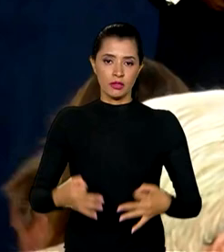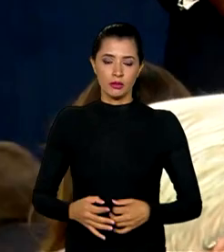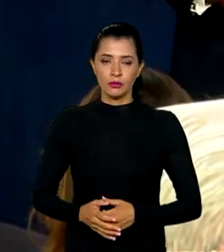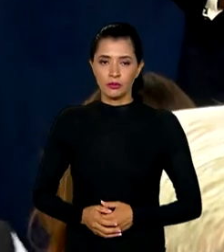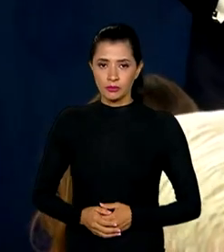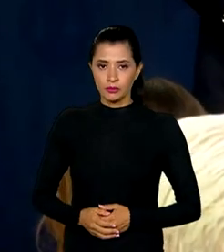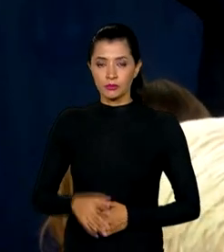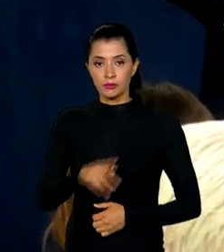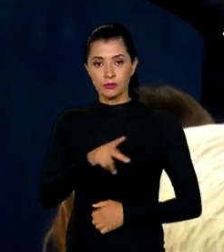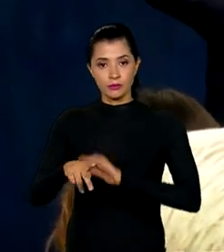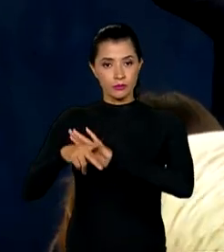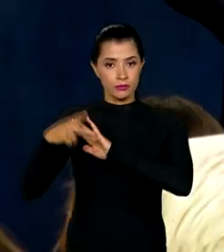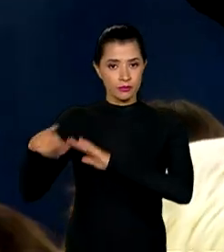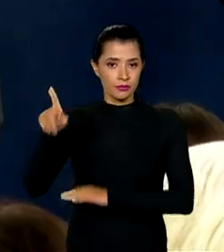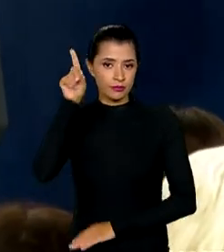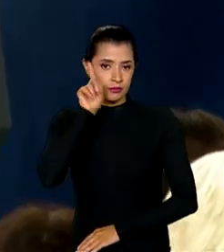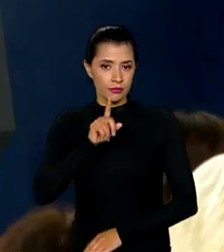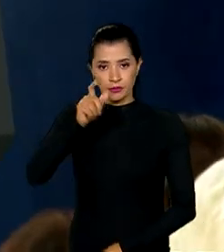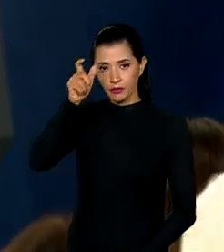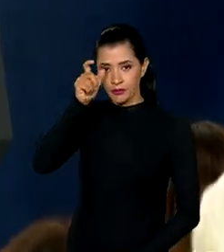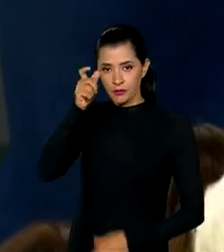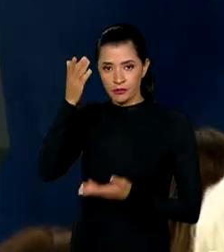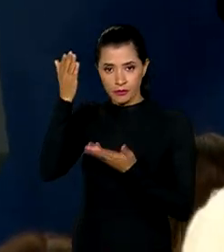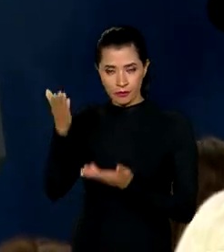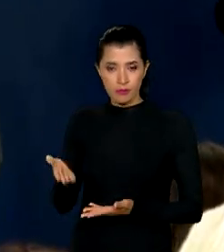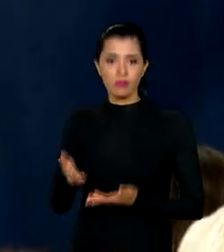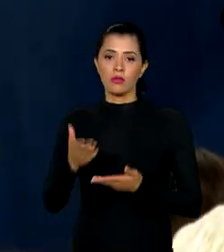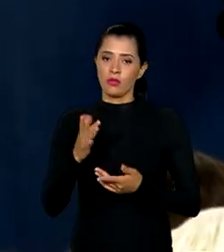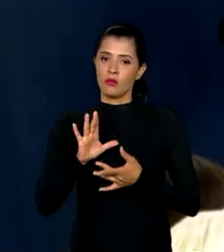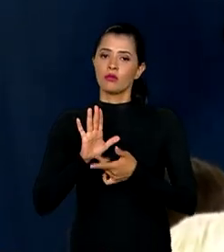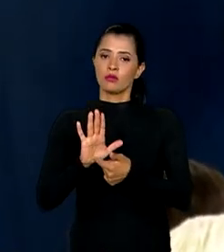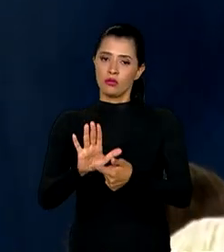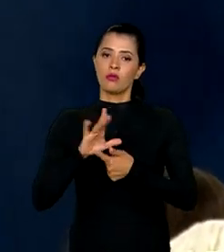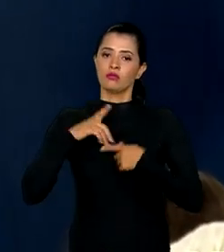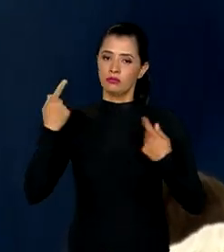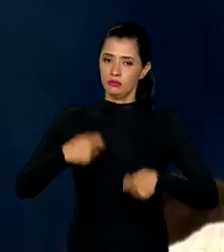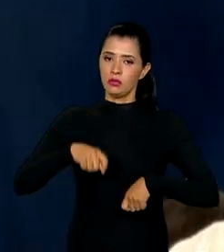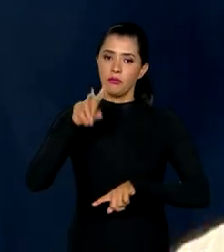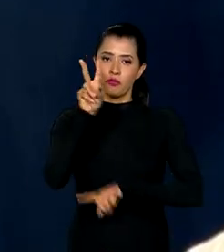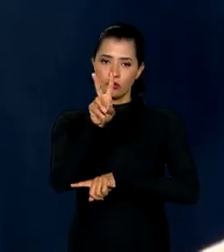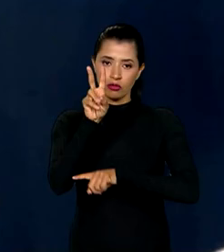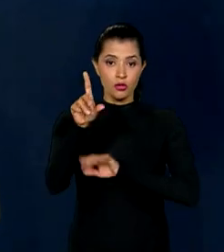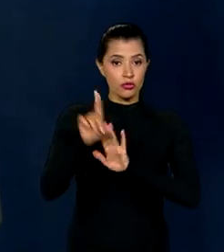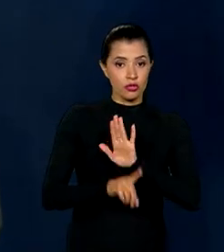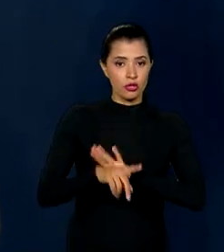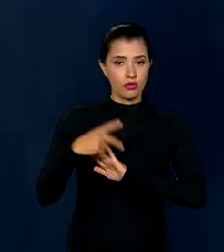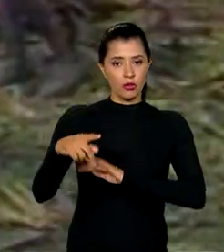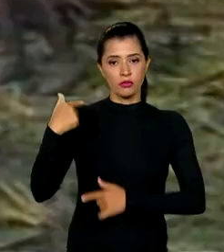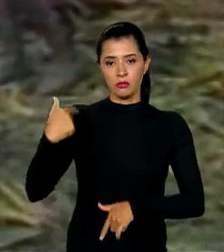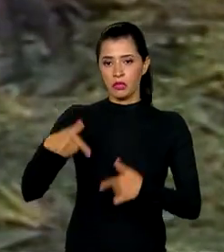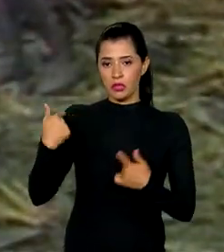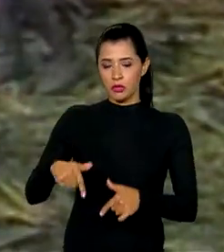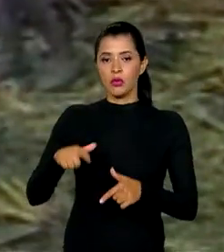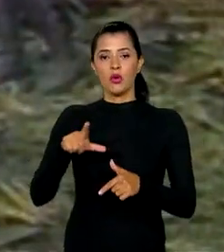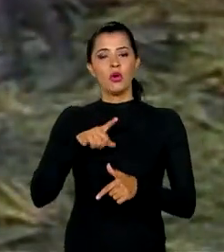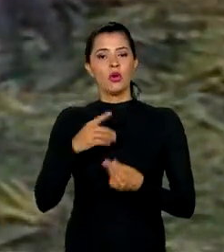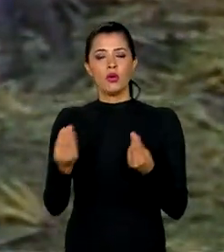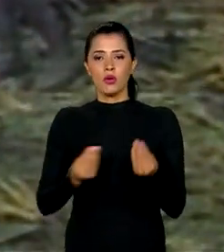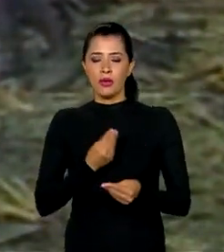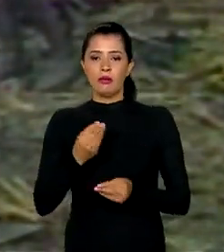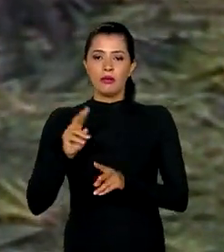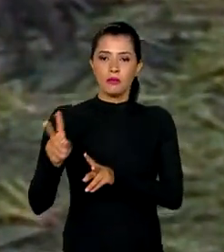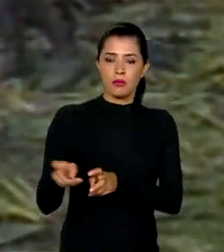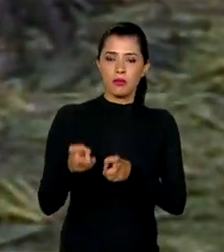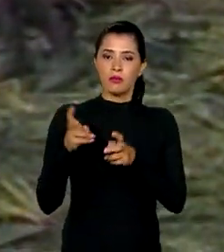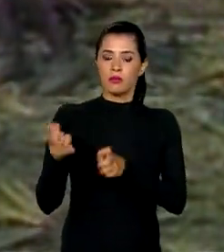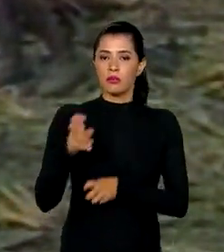O presidente dos Estados Unidos, Joe Biden, destacou a necessidade de proteger o direito dos trabalhadores, acabando com a